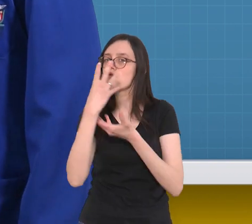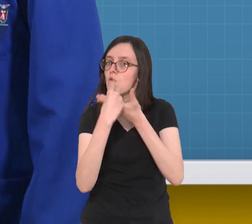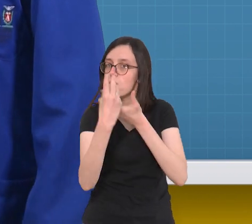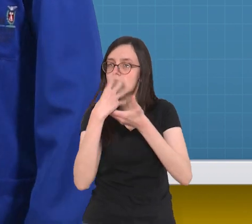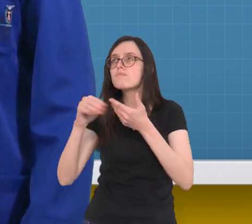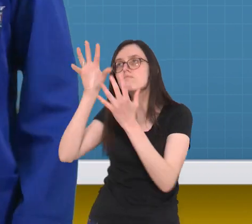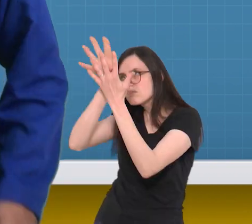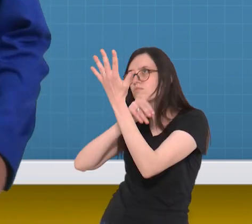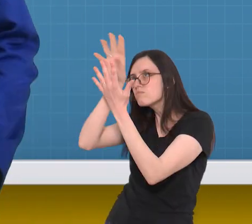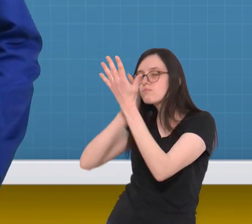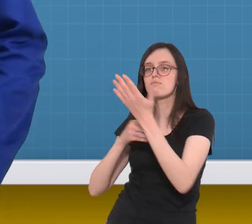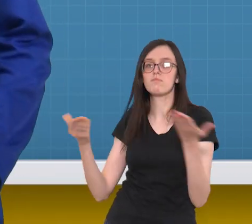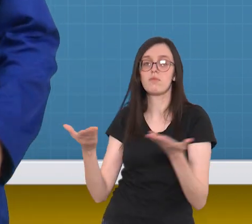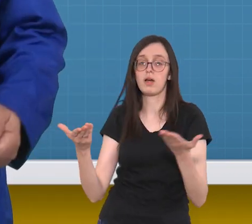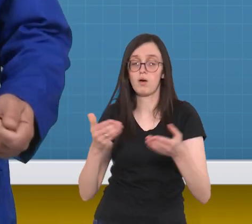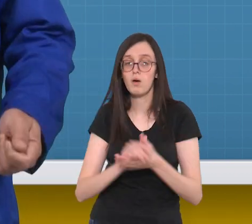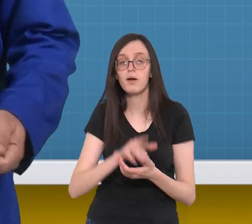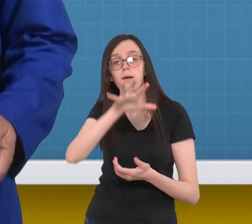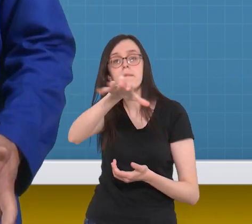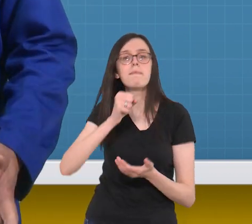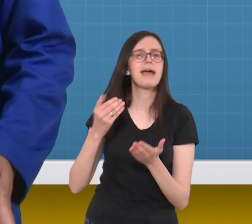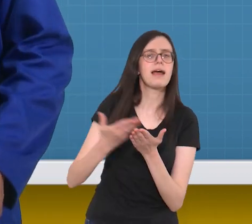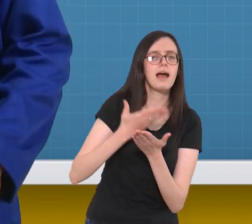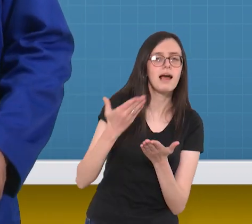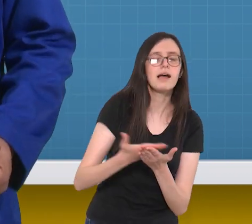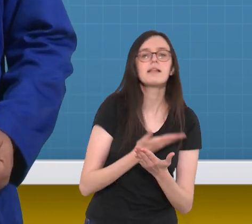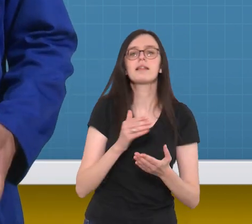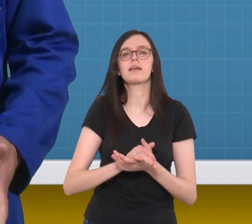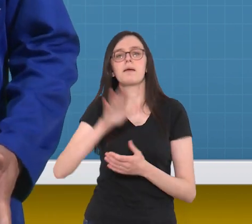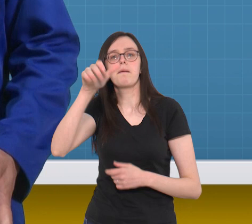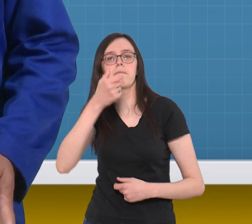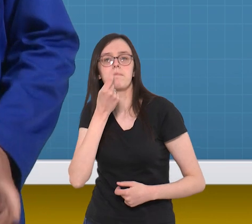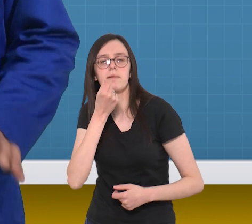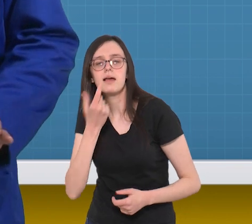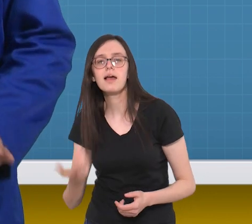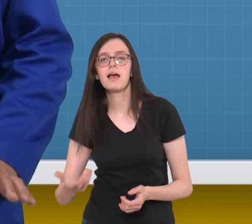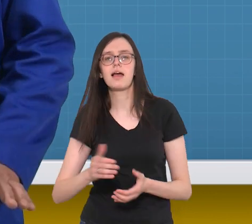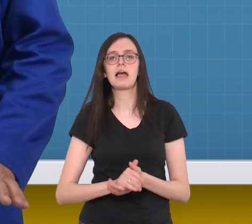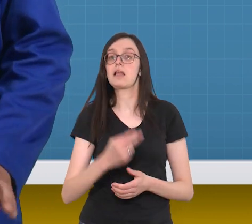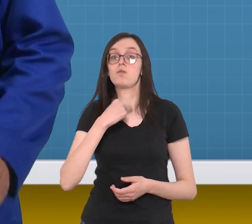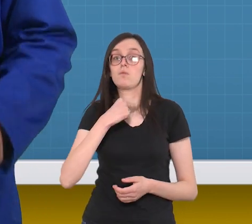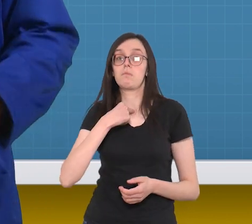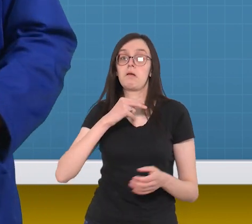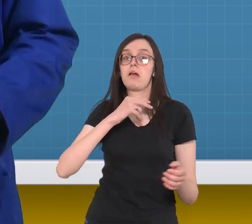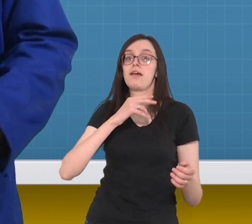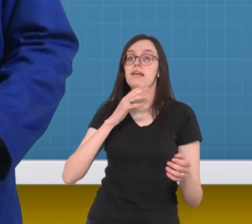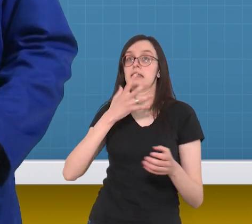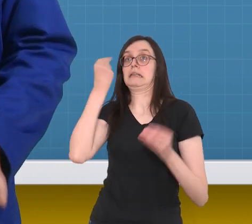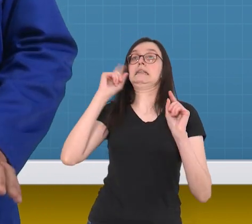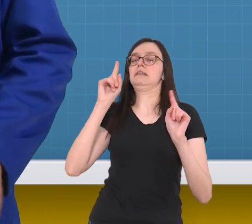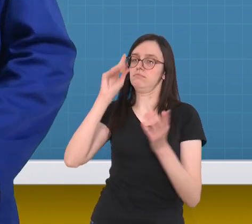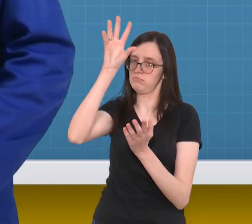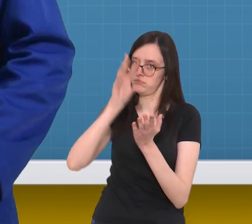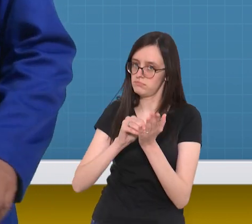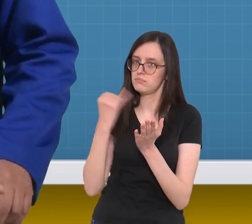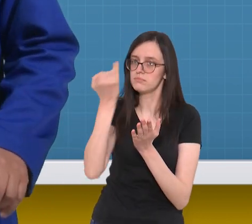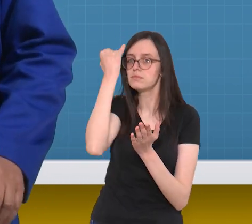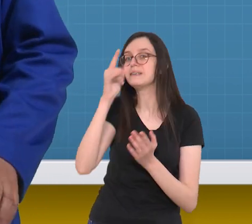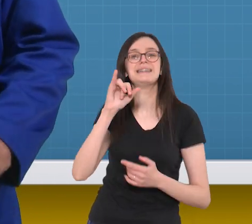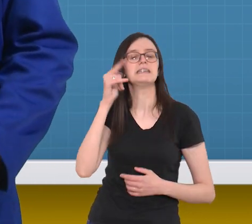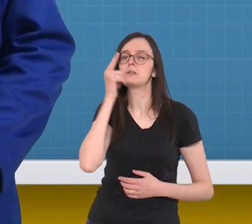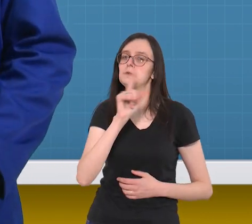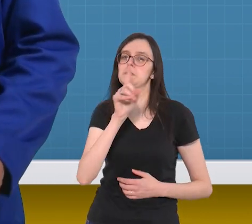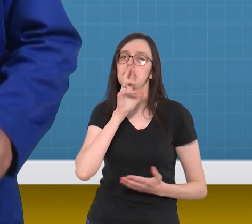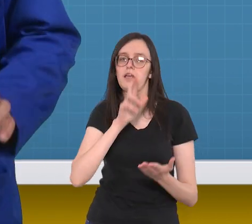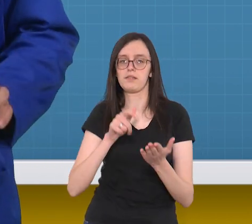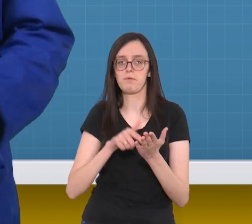copiando isso agora. Não esqueçam, pega lá seu caderno, seu lápis, não fuja disso. Tem que registrar, que senão você não vai